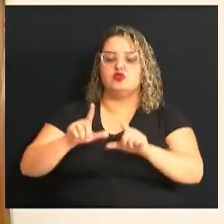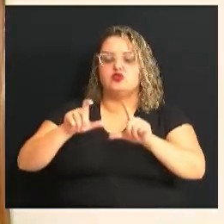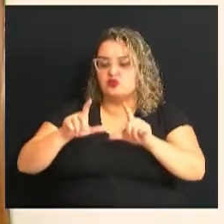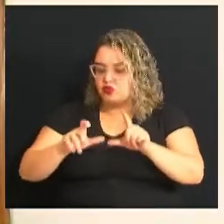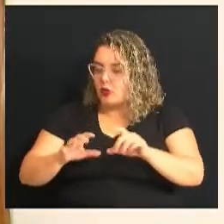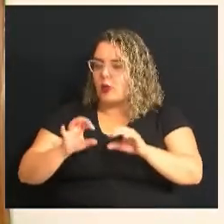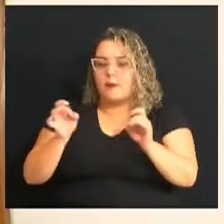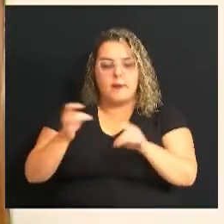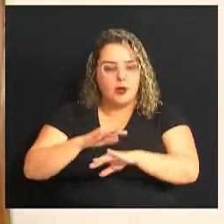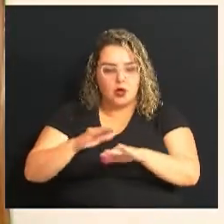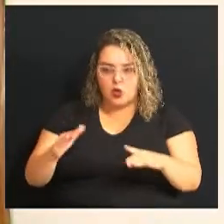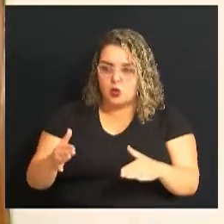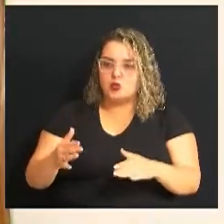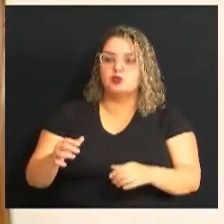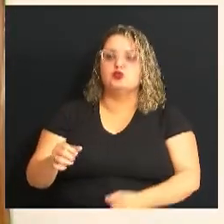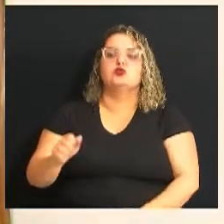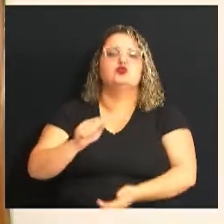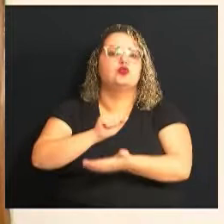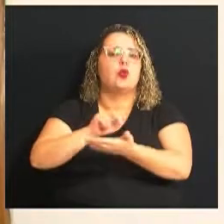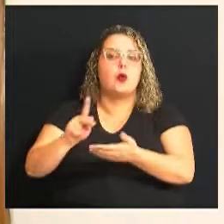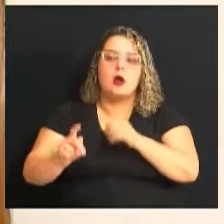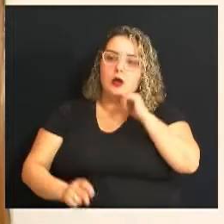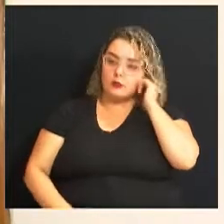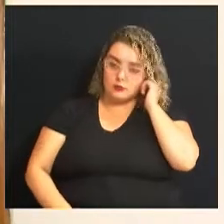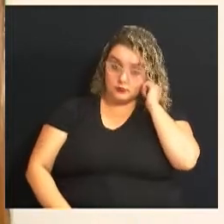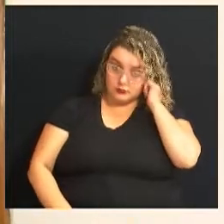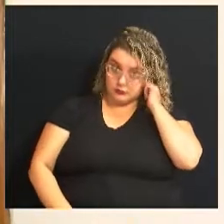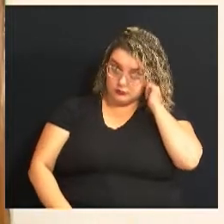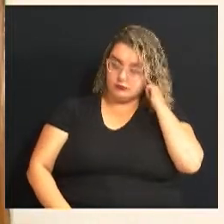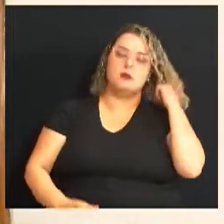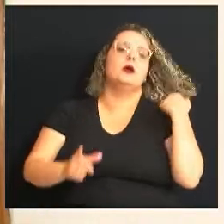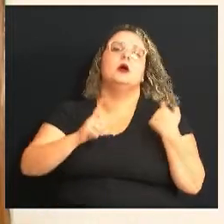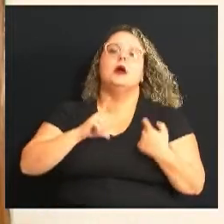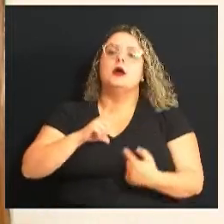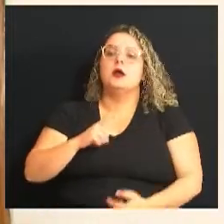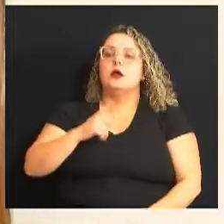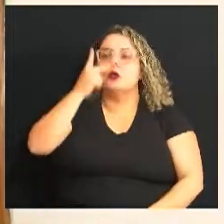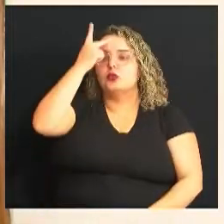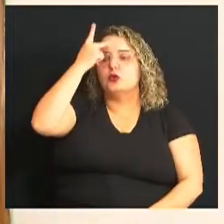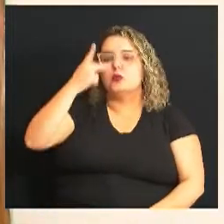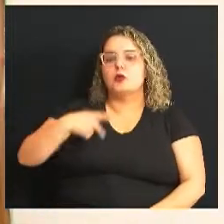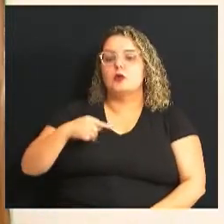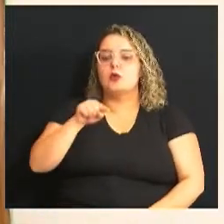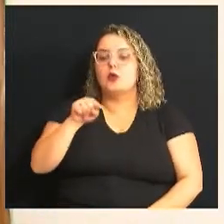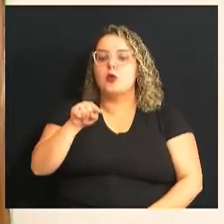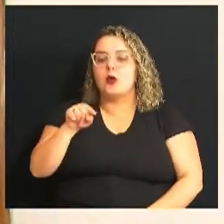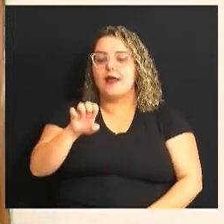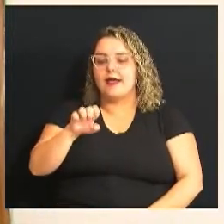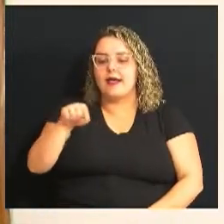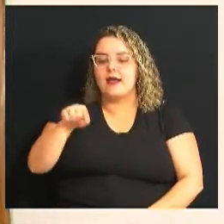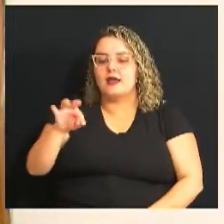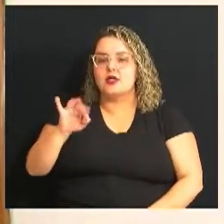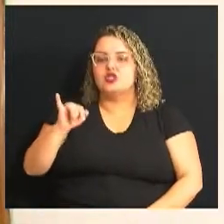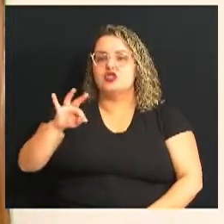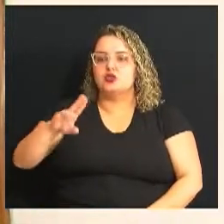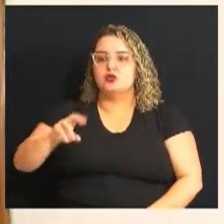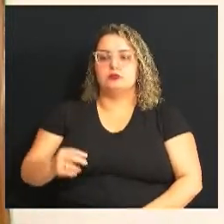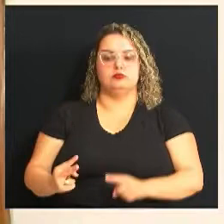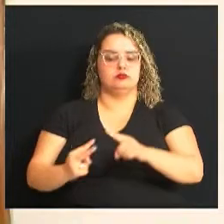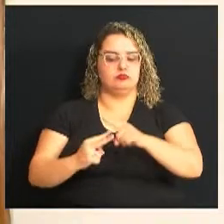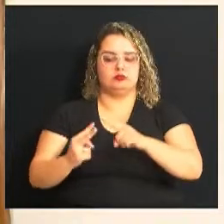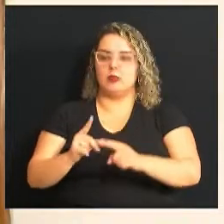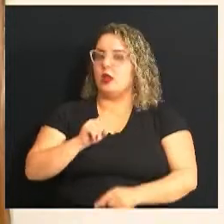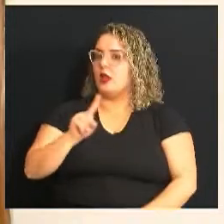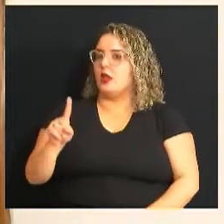aplicativo e você tem a sua identificação por meio do próprio e-Título. Quem não tem a biometria cadastrada não vai